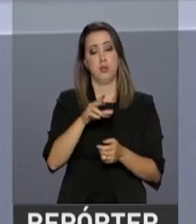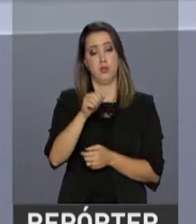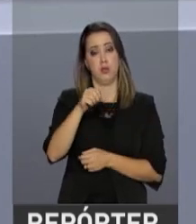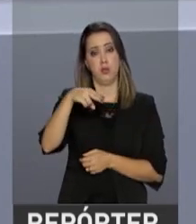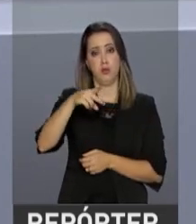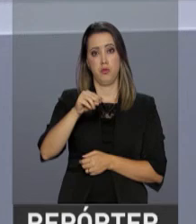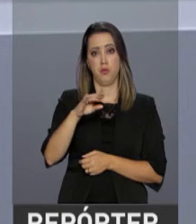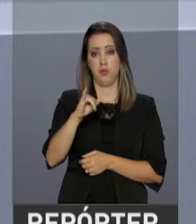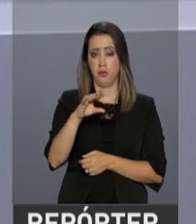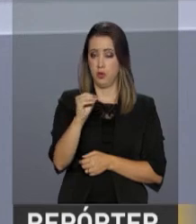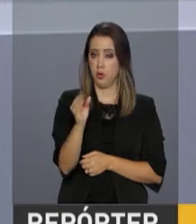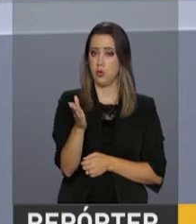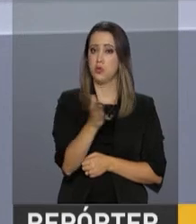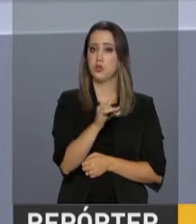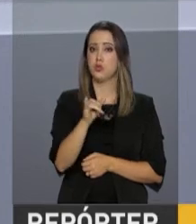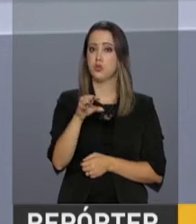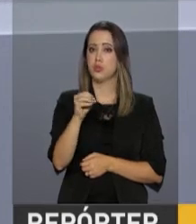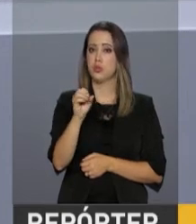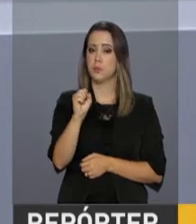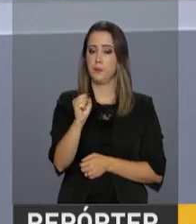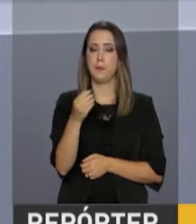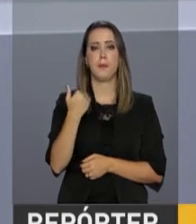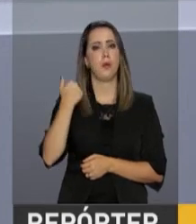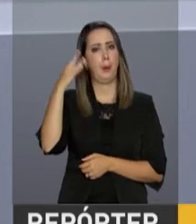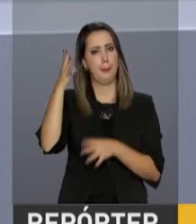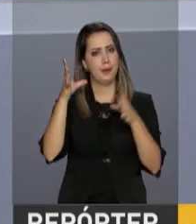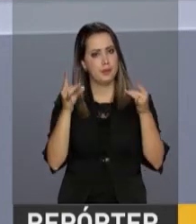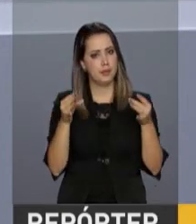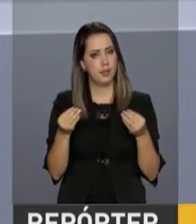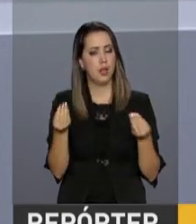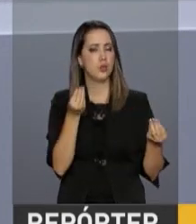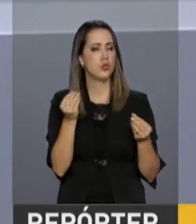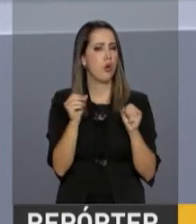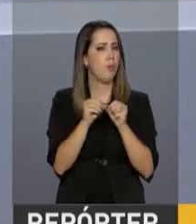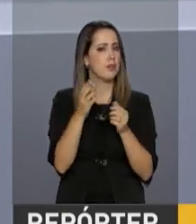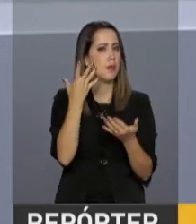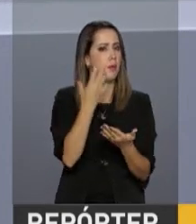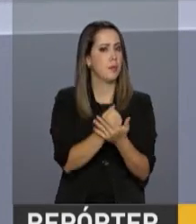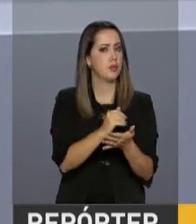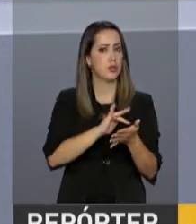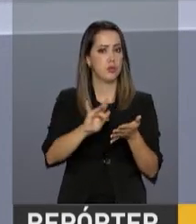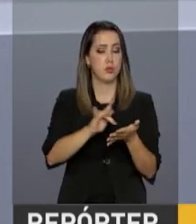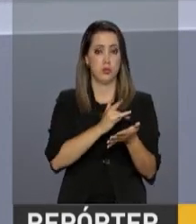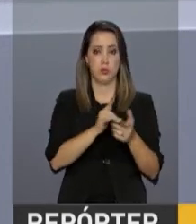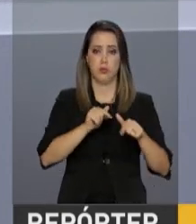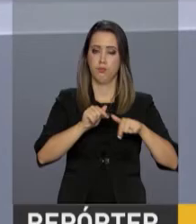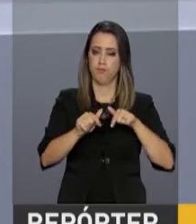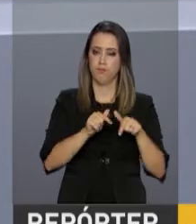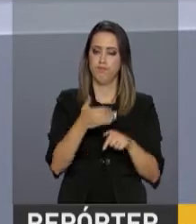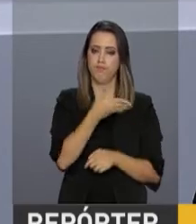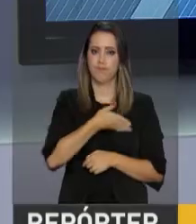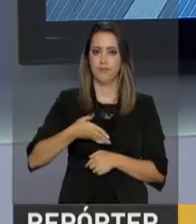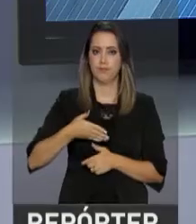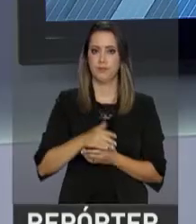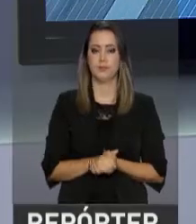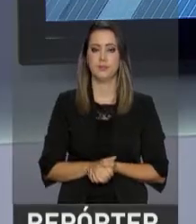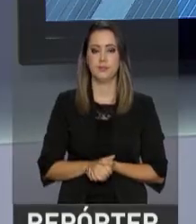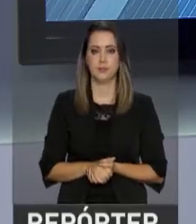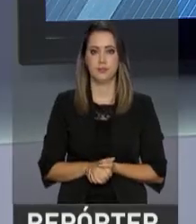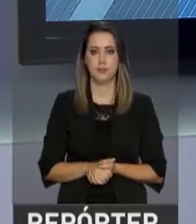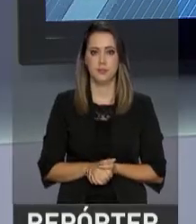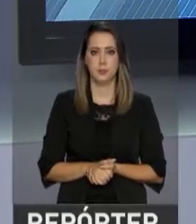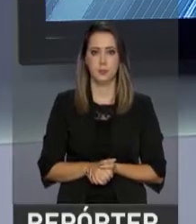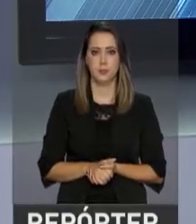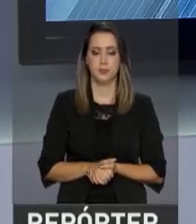android e o s mais detalhes sobre como baixar o aplicativo no site do ministério do trabalho o